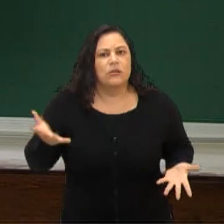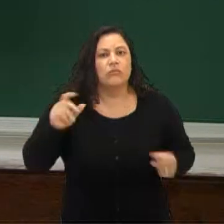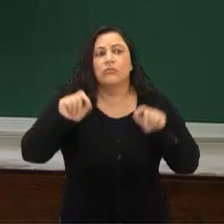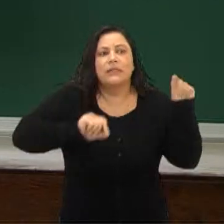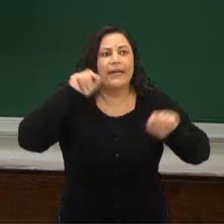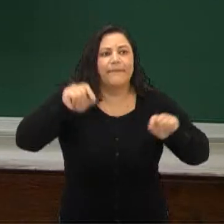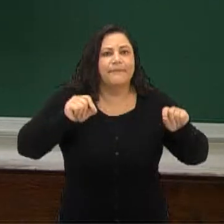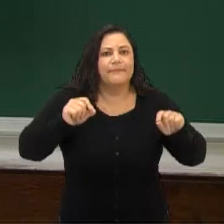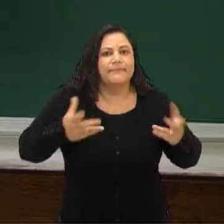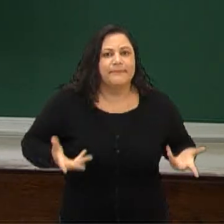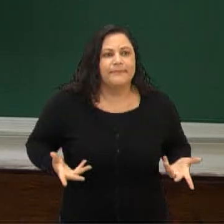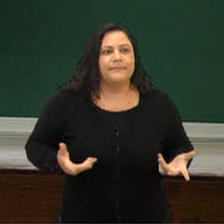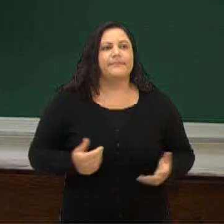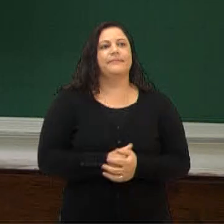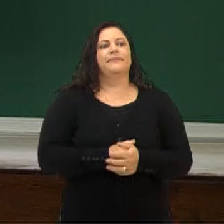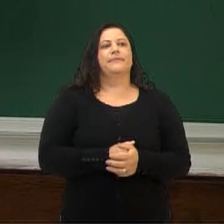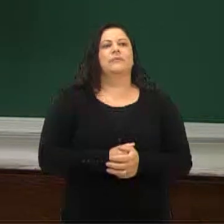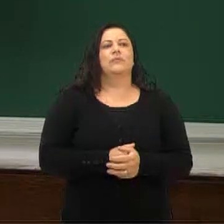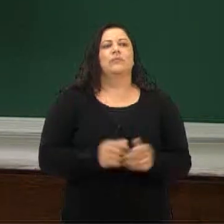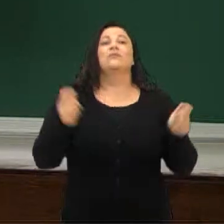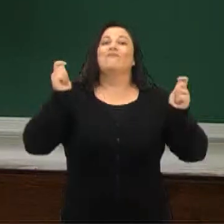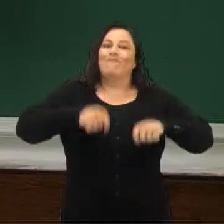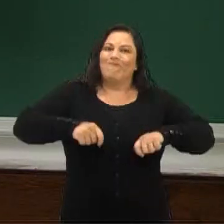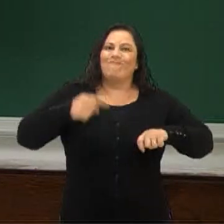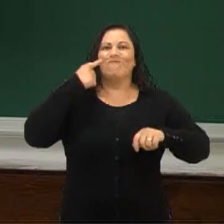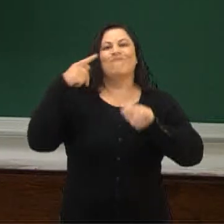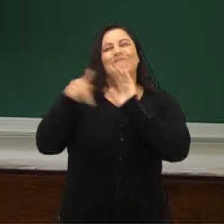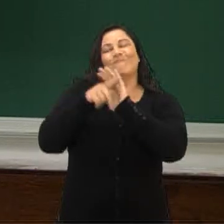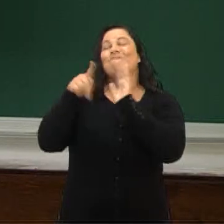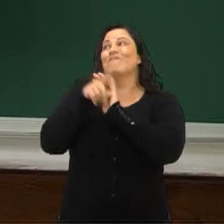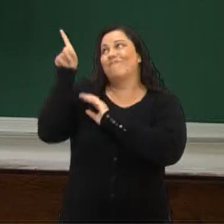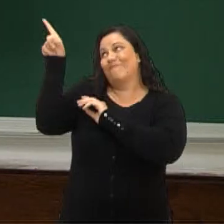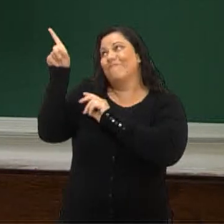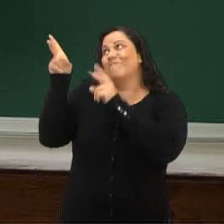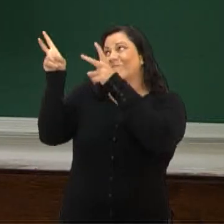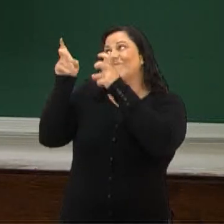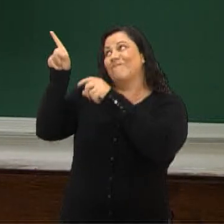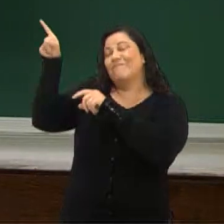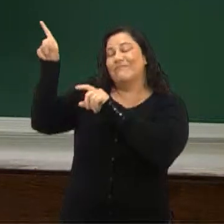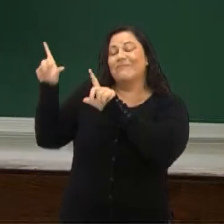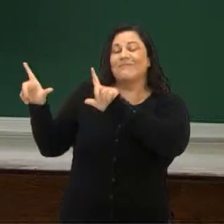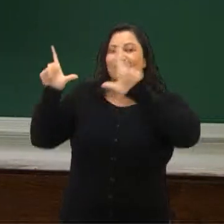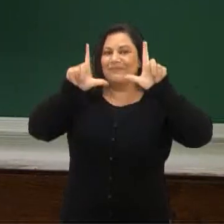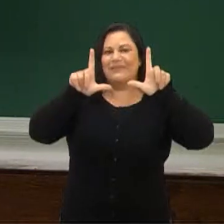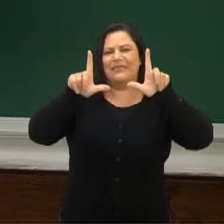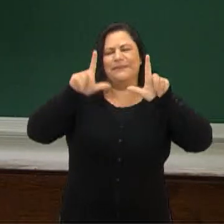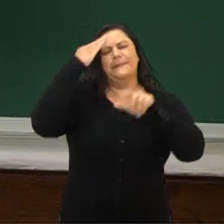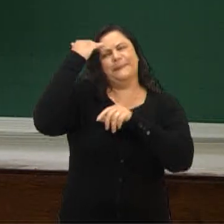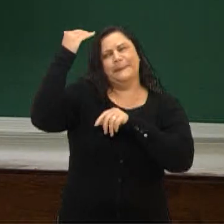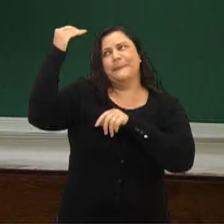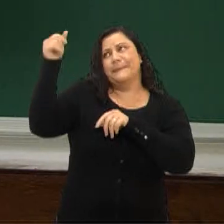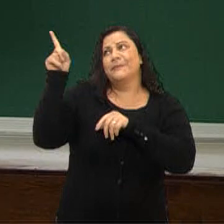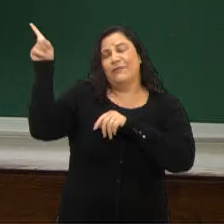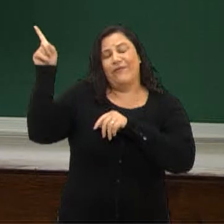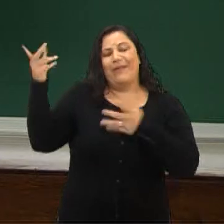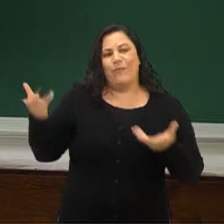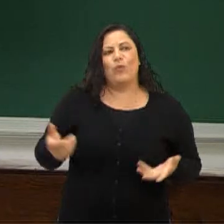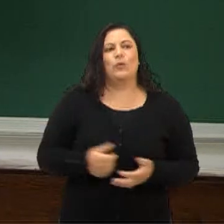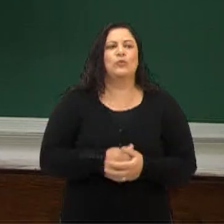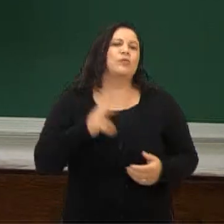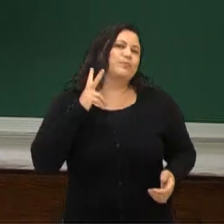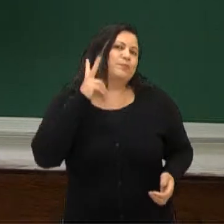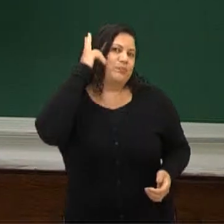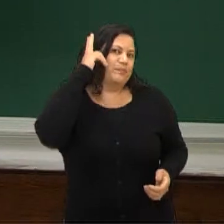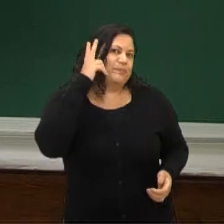pessoal? Do Van Gogh. Todo mundo já ouviu falar do Van Gogh e da história da orelhinha.